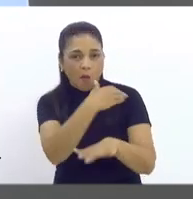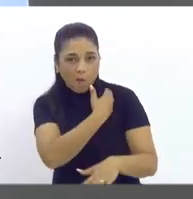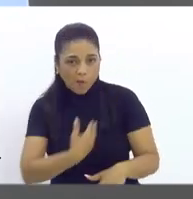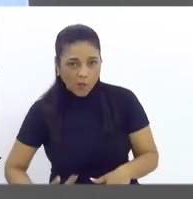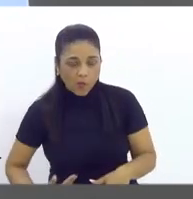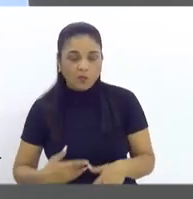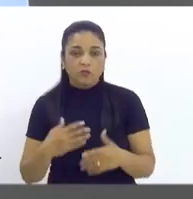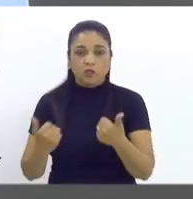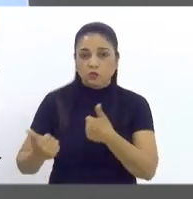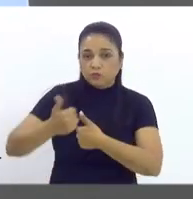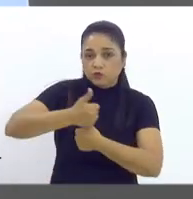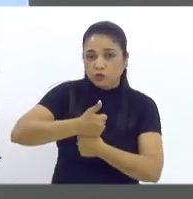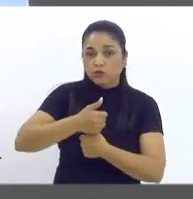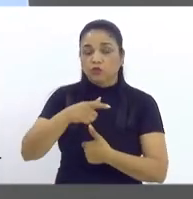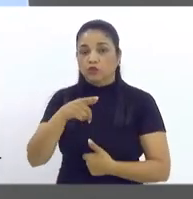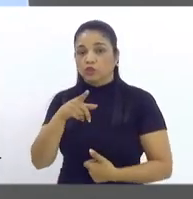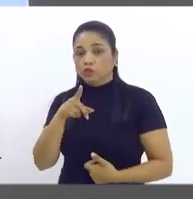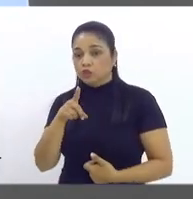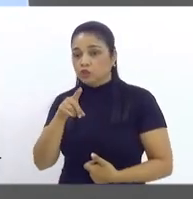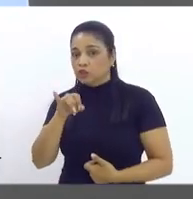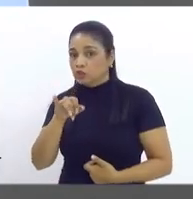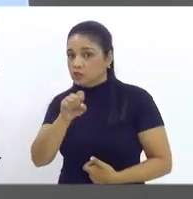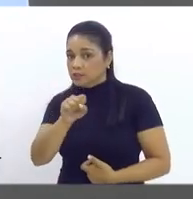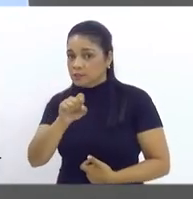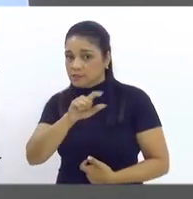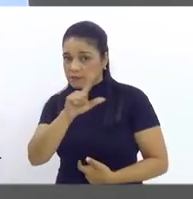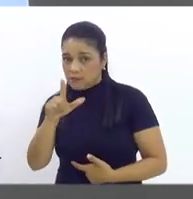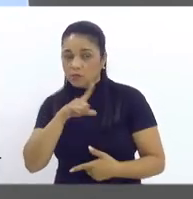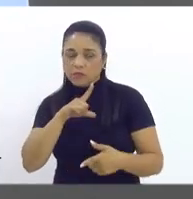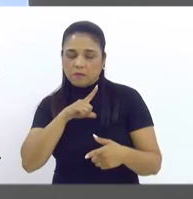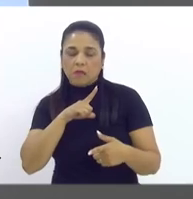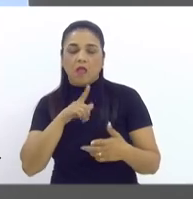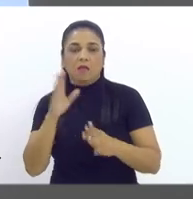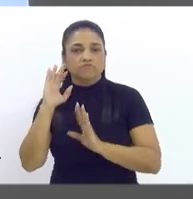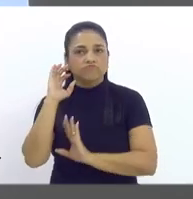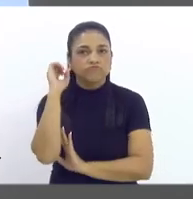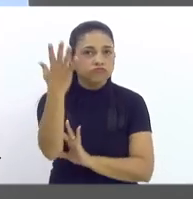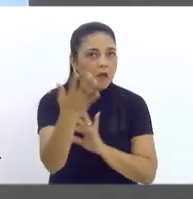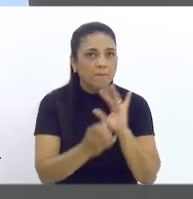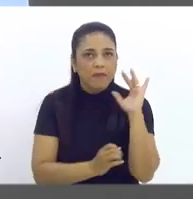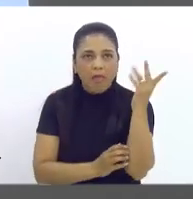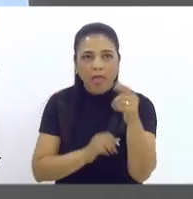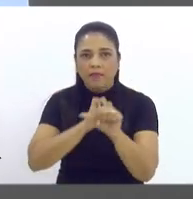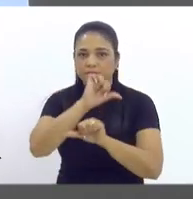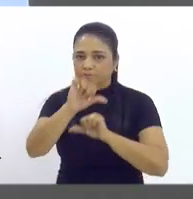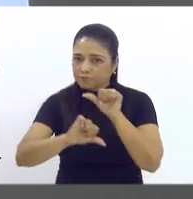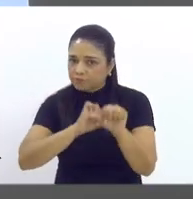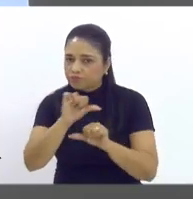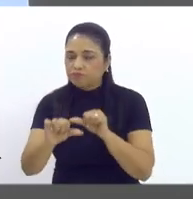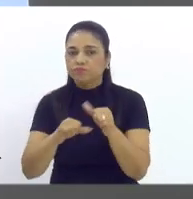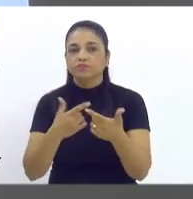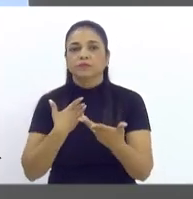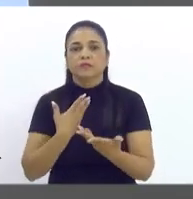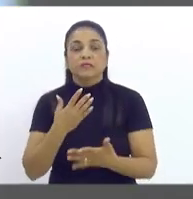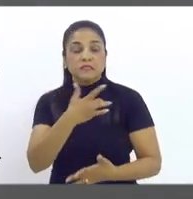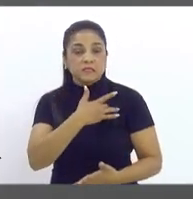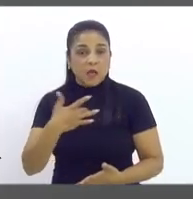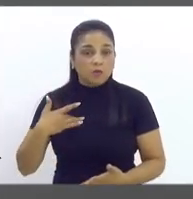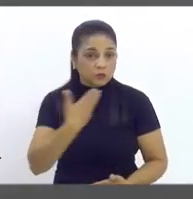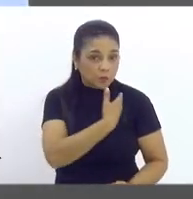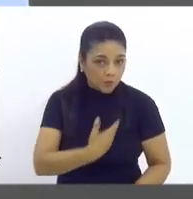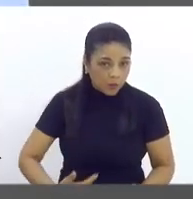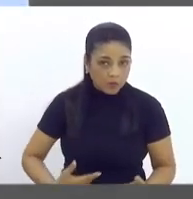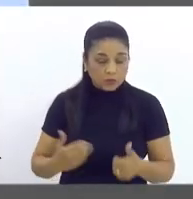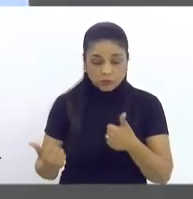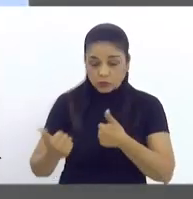do diesel, e com enorme benefício ambiental e na saúde pública. Sabendo que, substituindo o diesel pelo